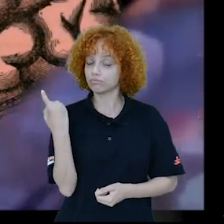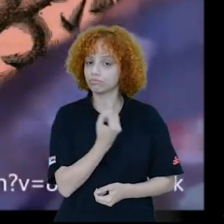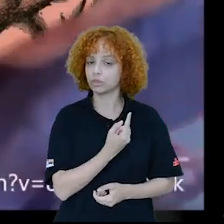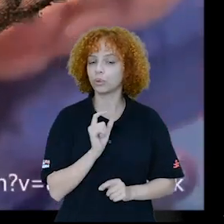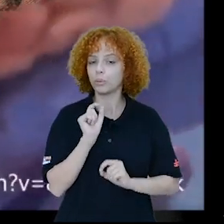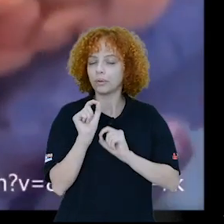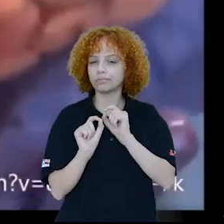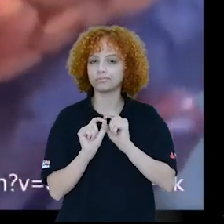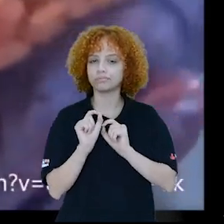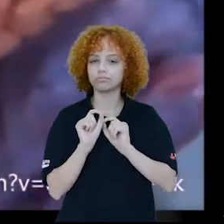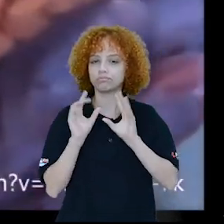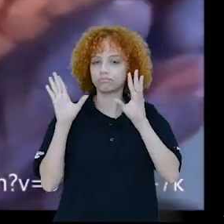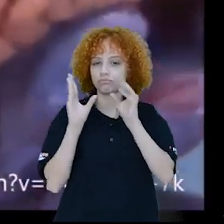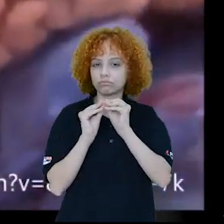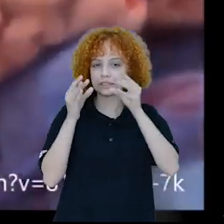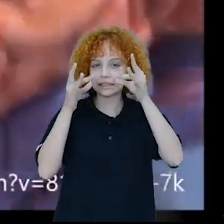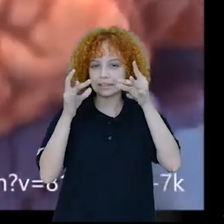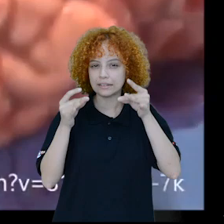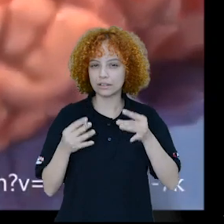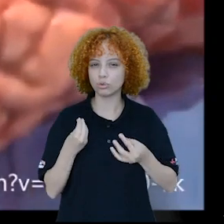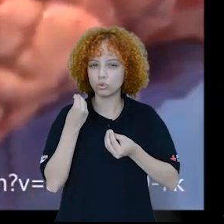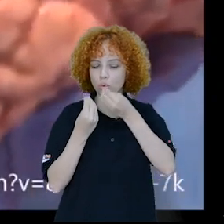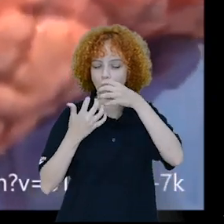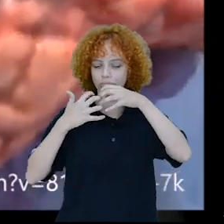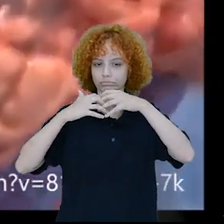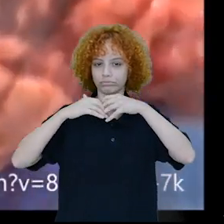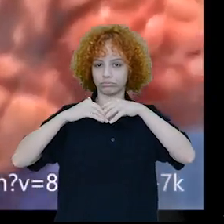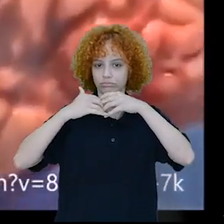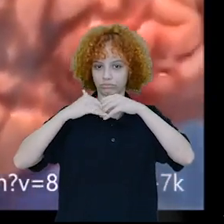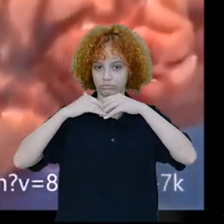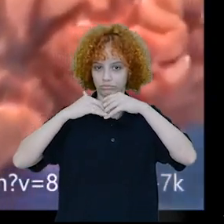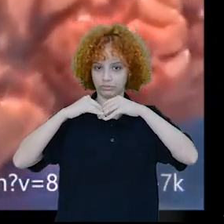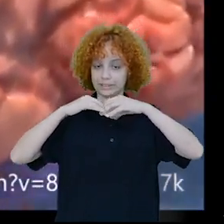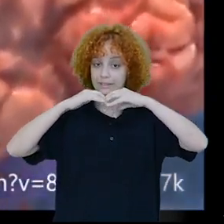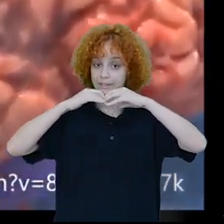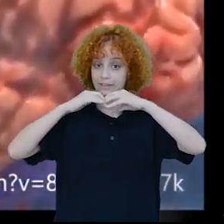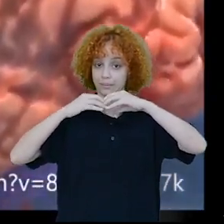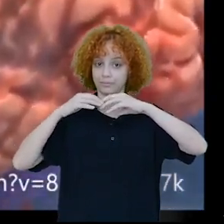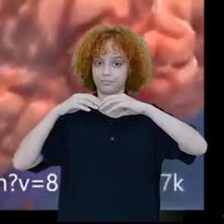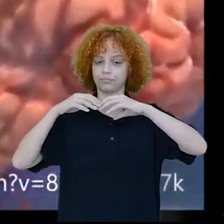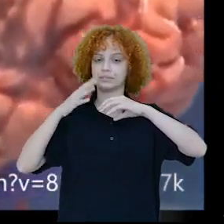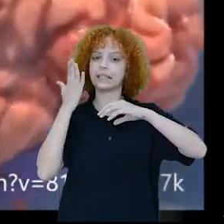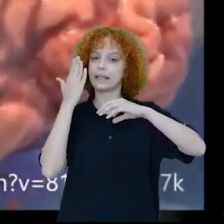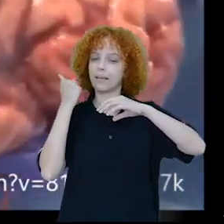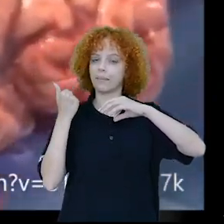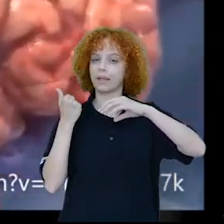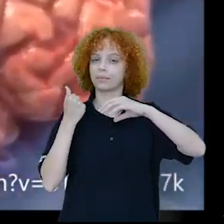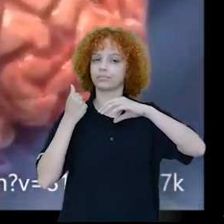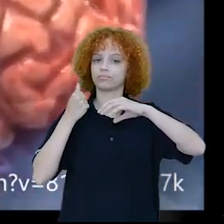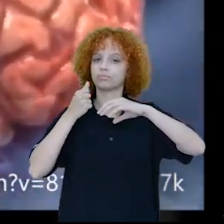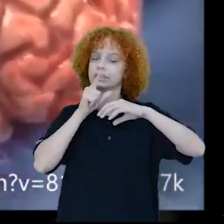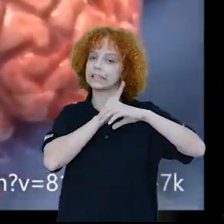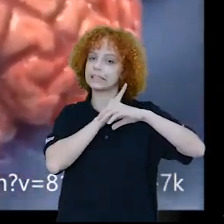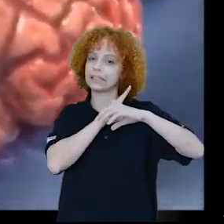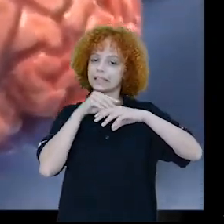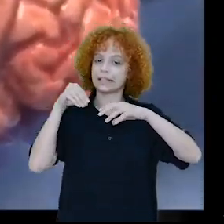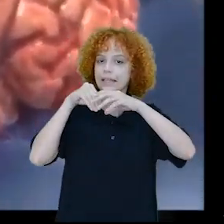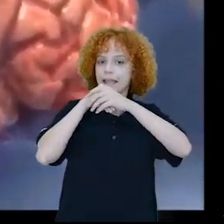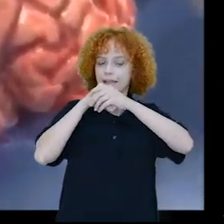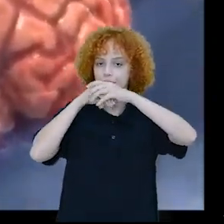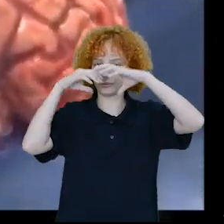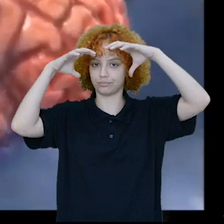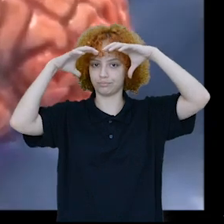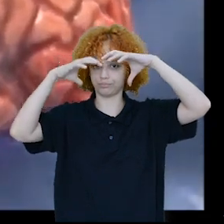Nós vamos fazer agora uma breve descrição da aparência do nosso cérebro. O cérebro, sabemos, fica